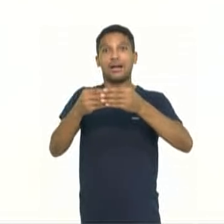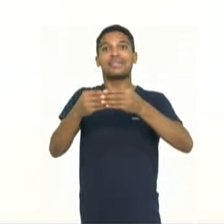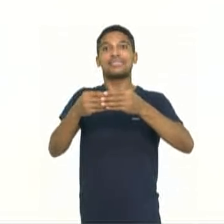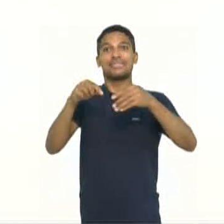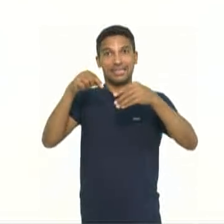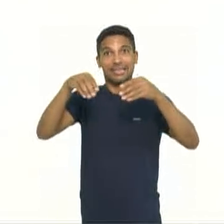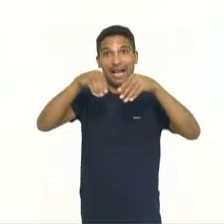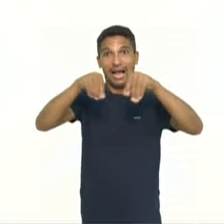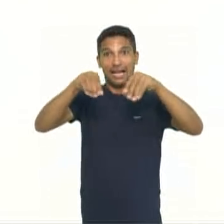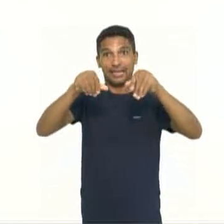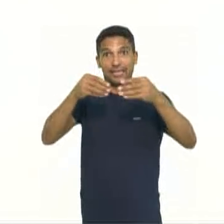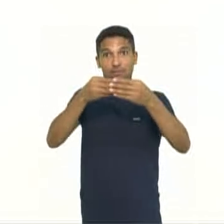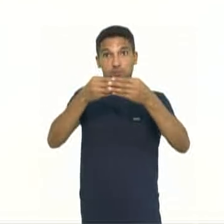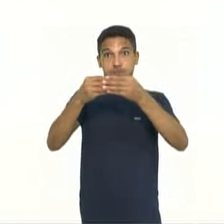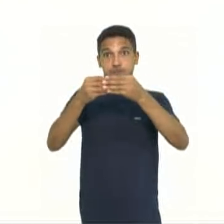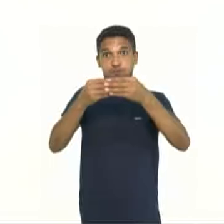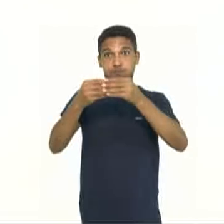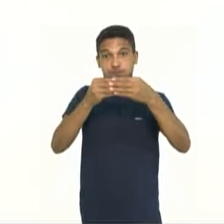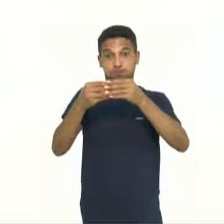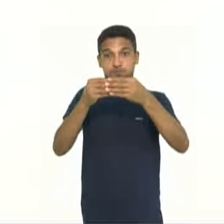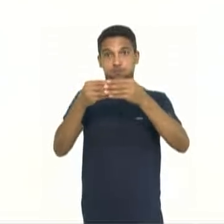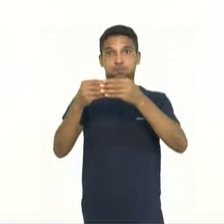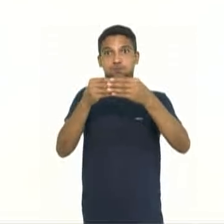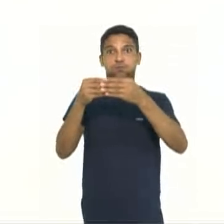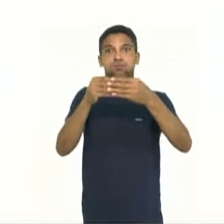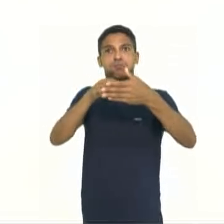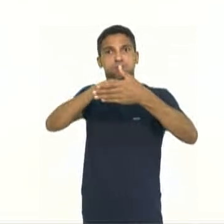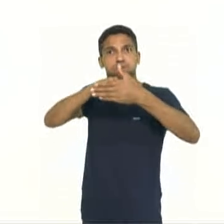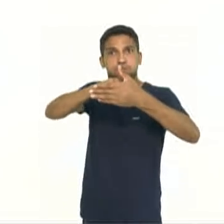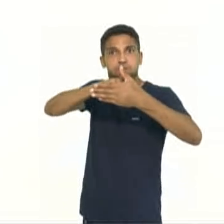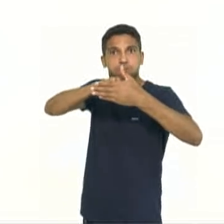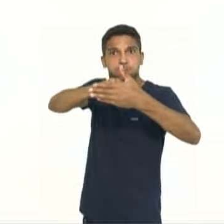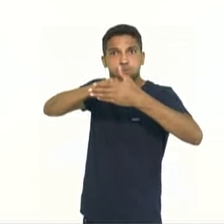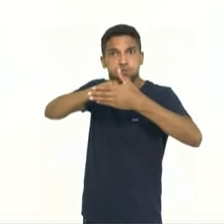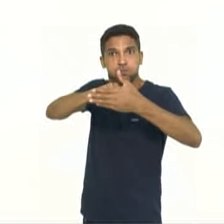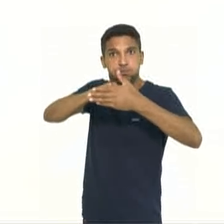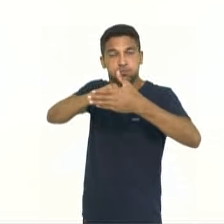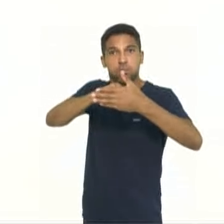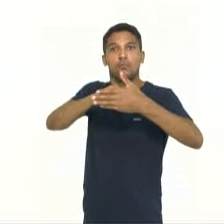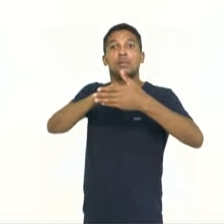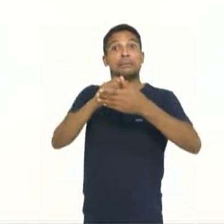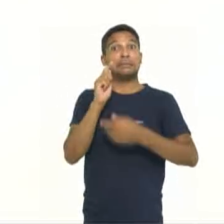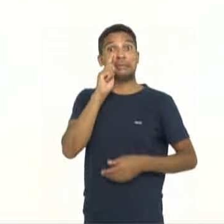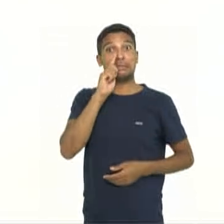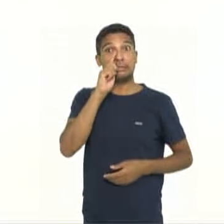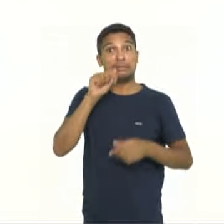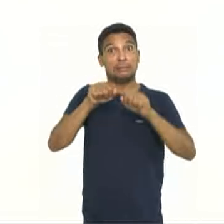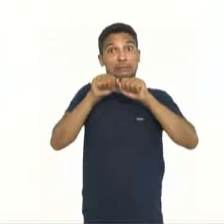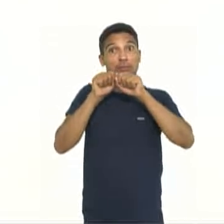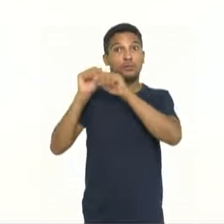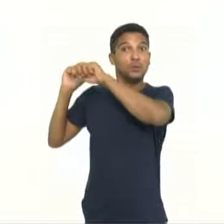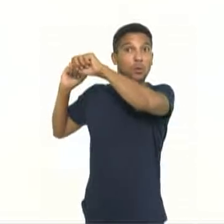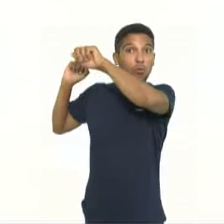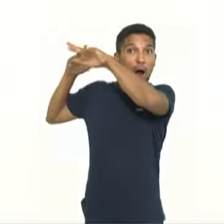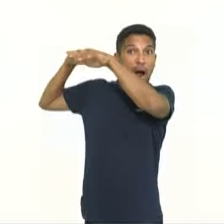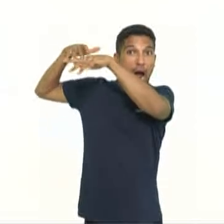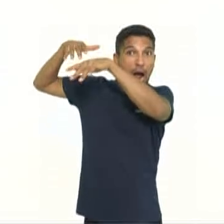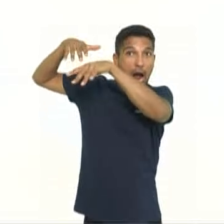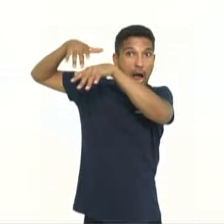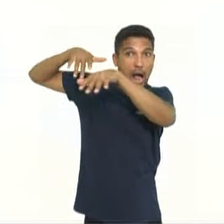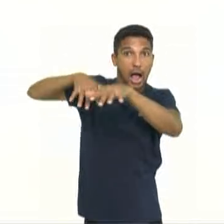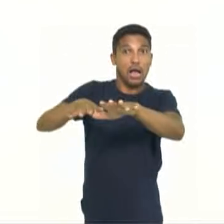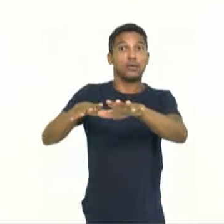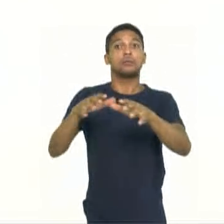e limo. E todas, exceto 4 das barragens, foram classificadas pelo governo